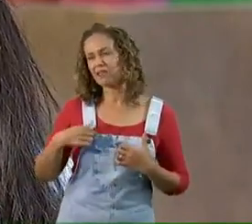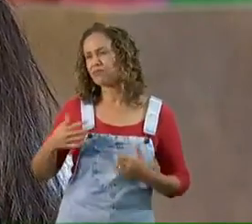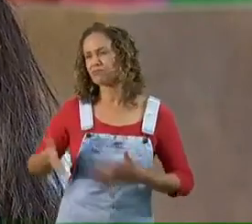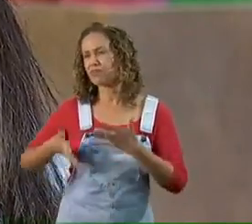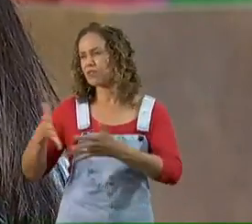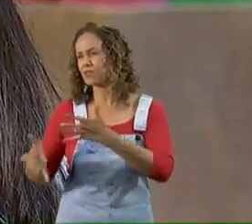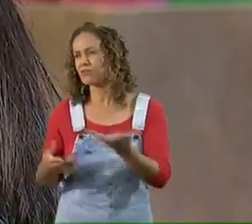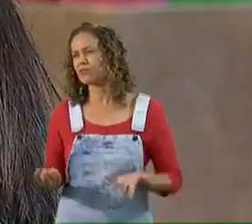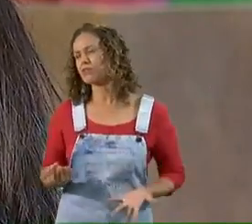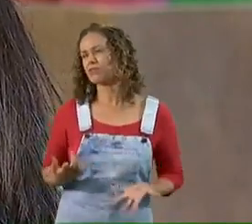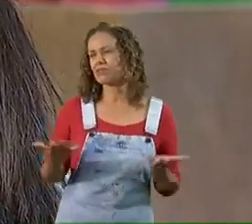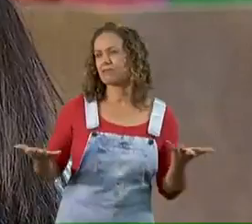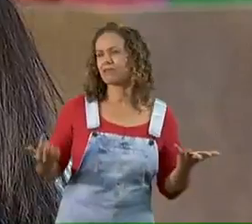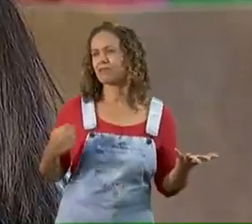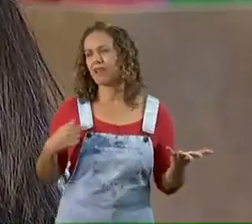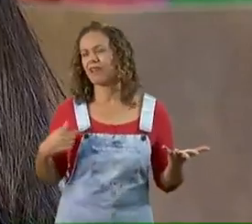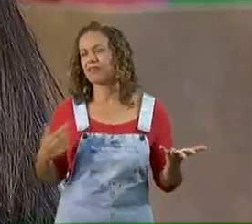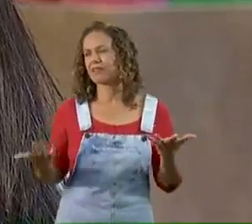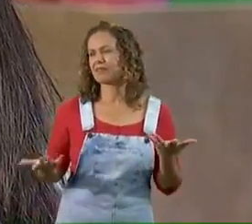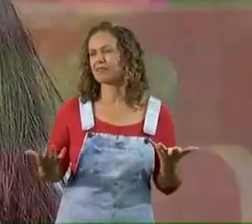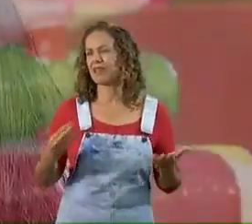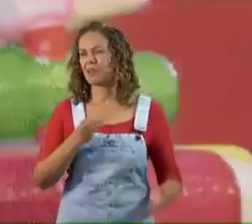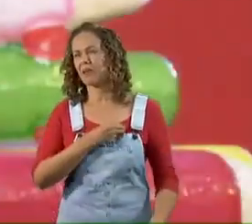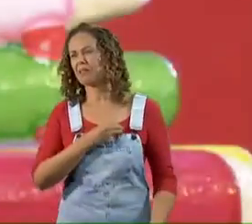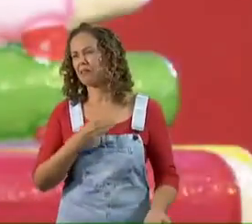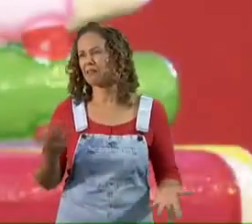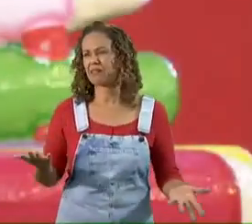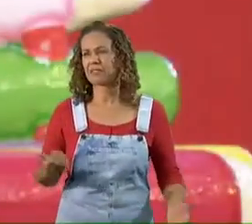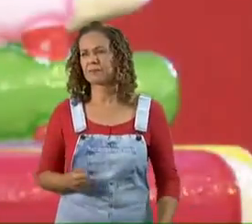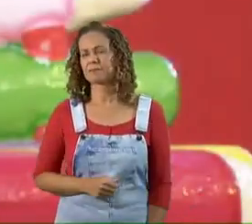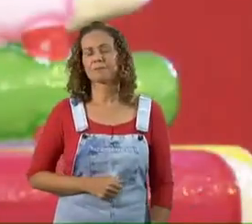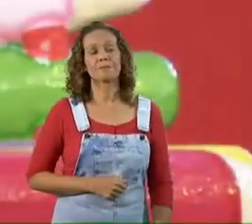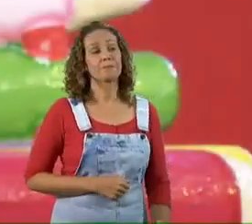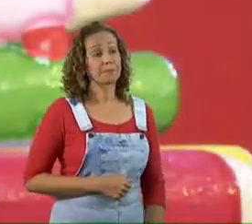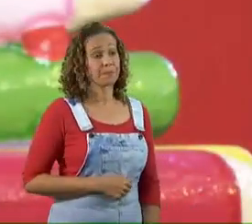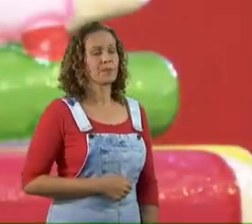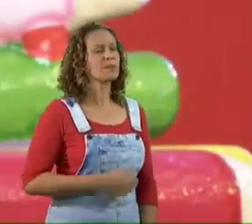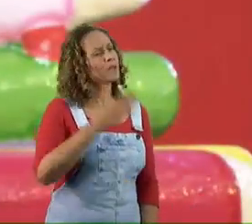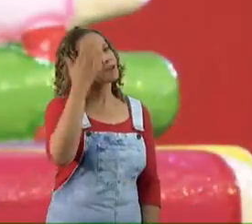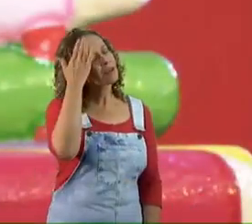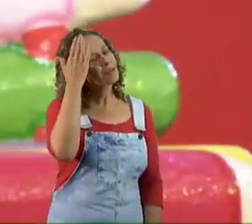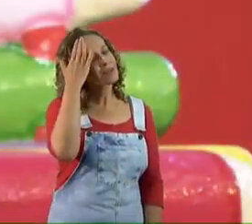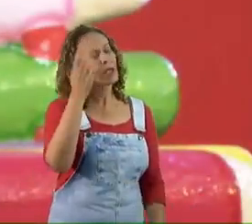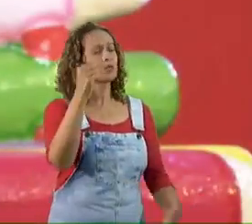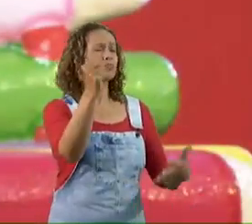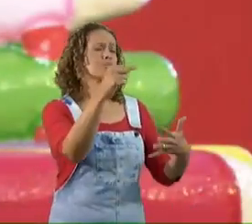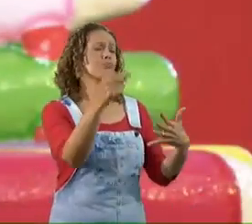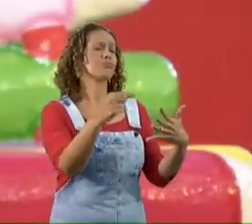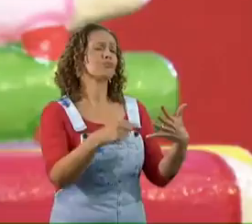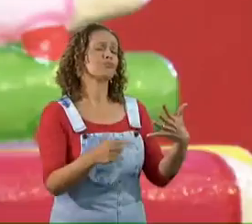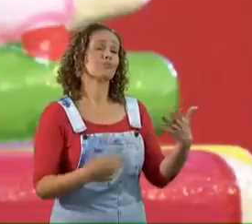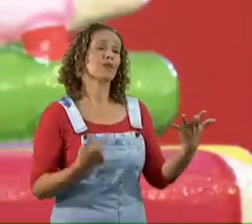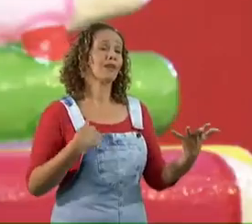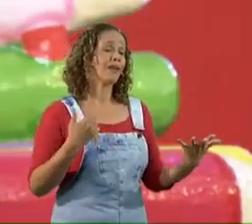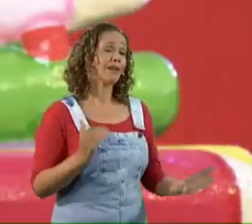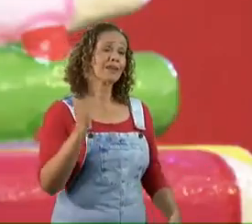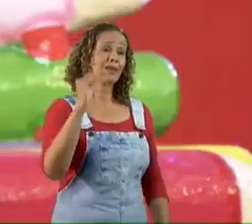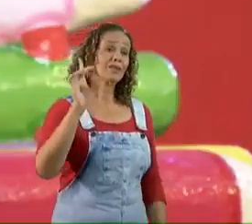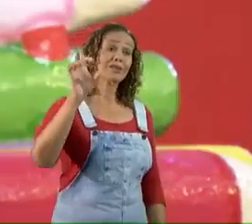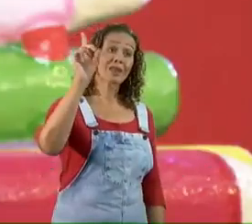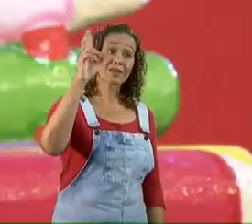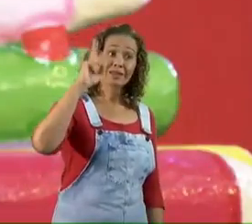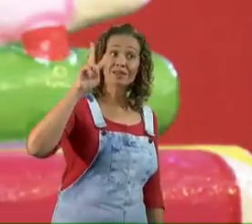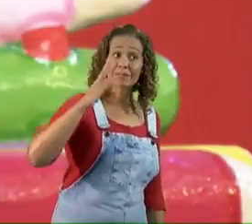que erro muito ou que eu sou pecadora. Melissa, eu sei de todas as coisas. Eu sou Deus, se